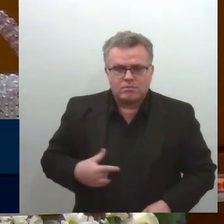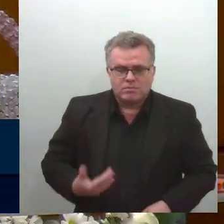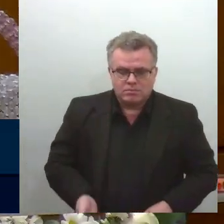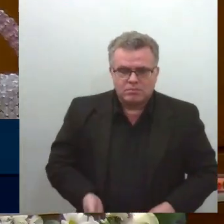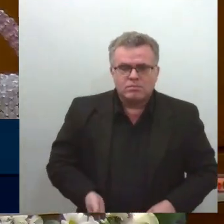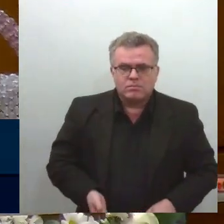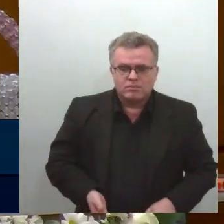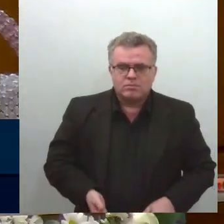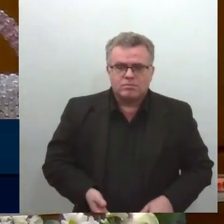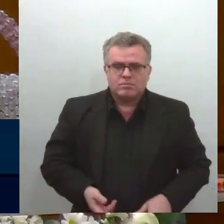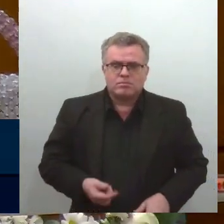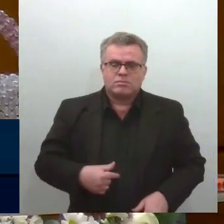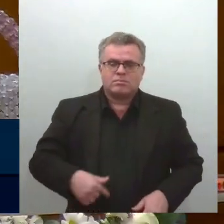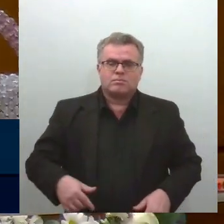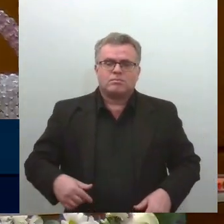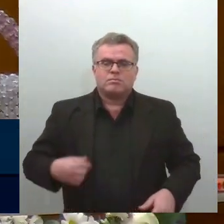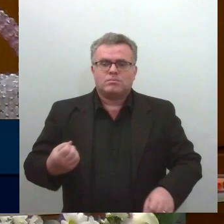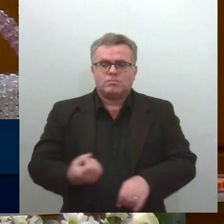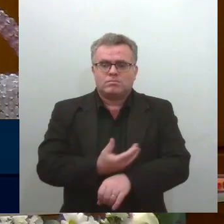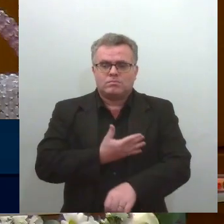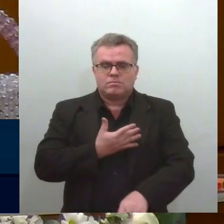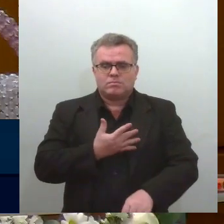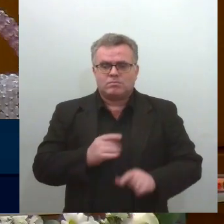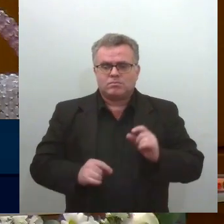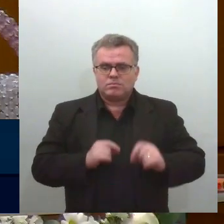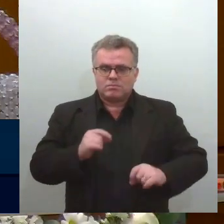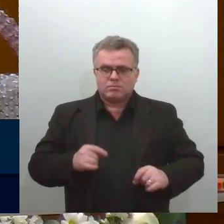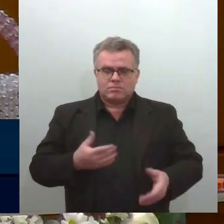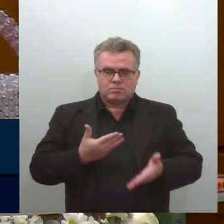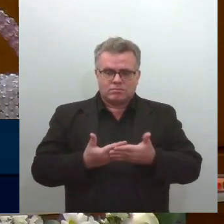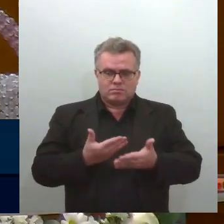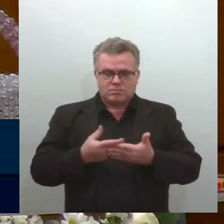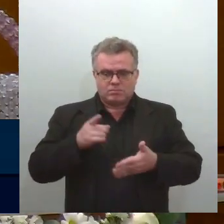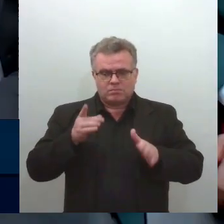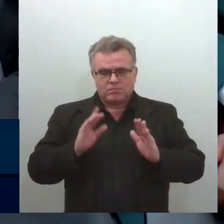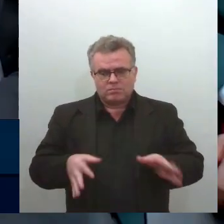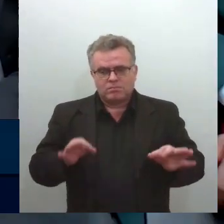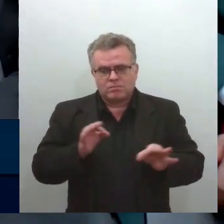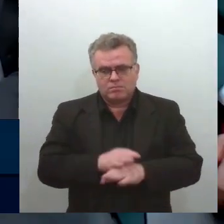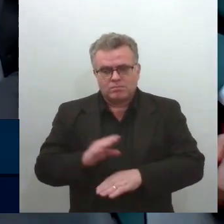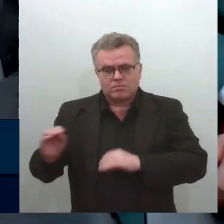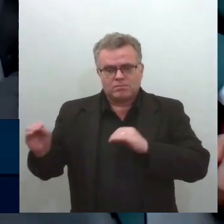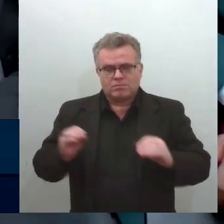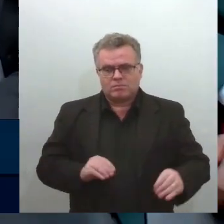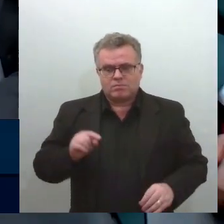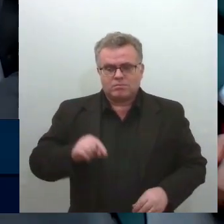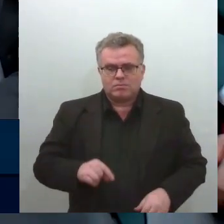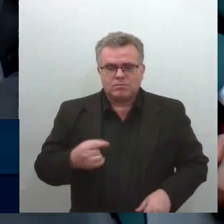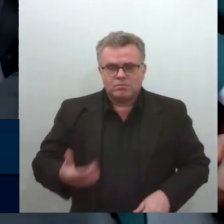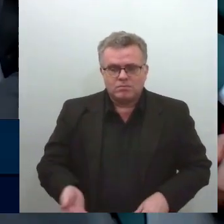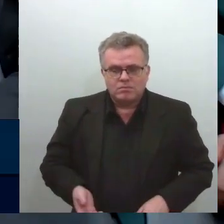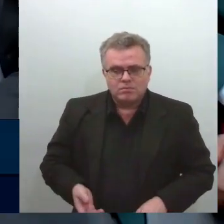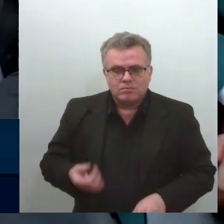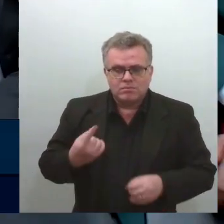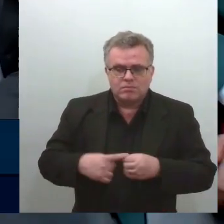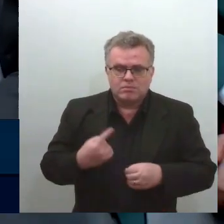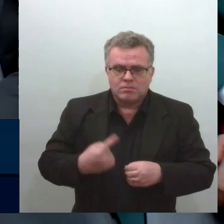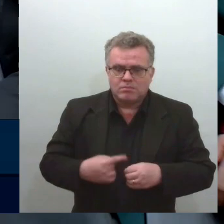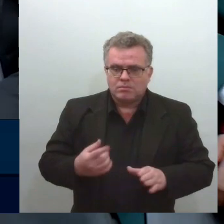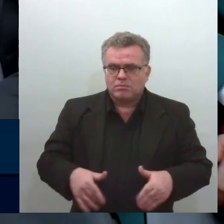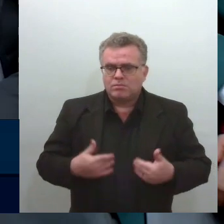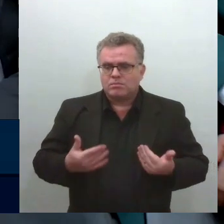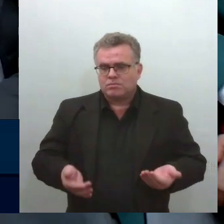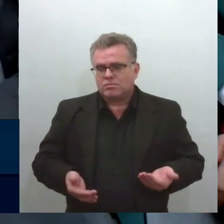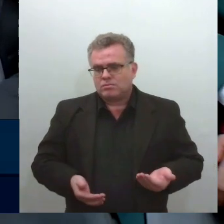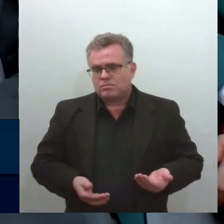eu estudei lá, quando eu vim do interior de Santa Rosa de Lima, do povoado Canabrava, e eu sofri muito naquele colégio por